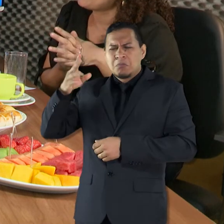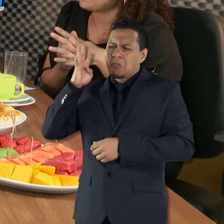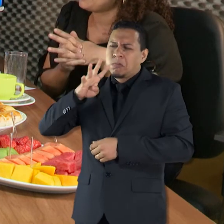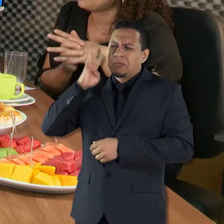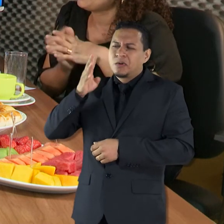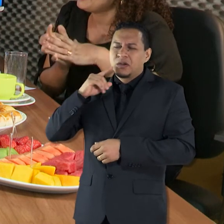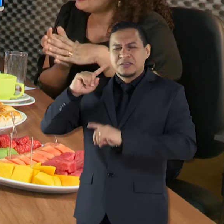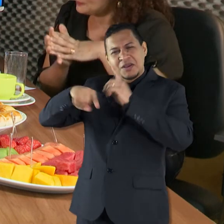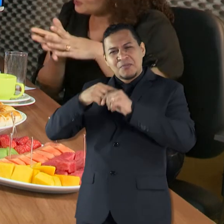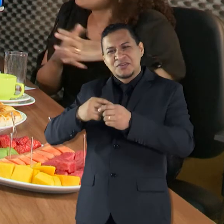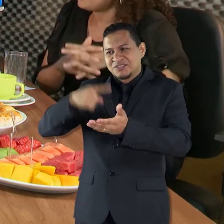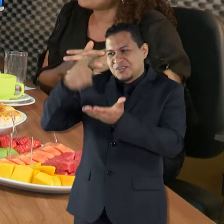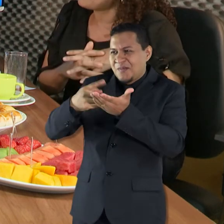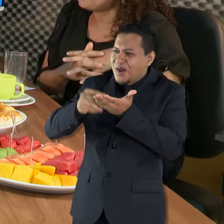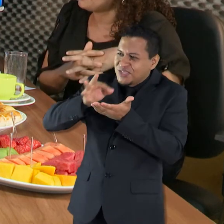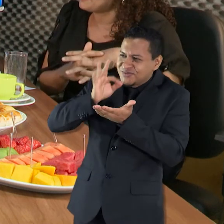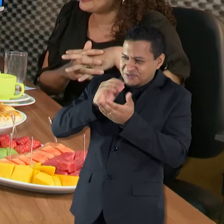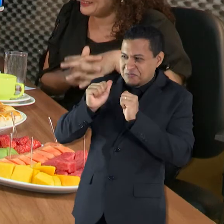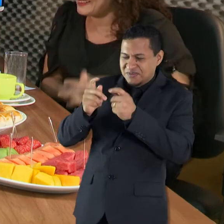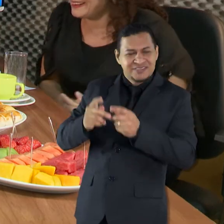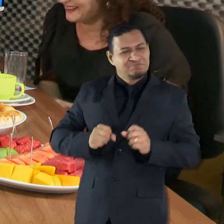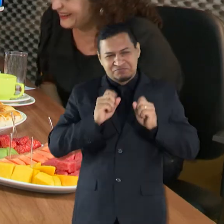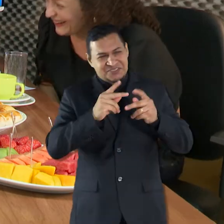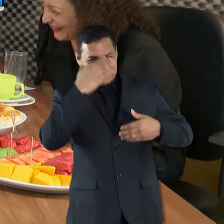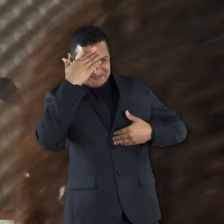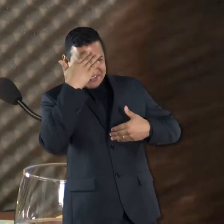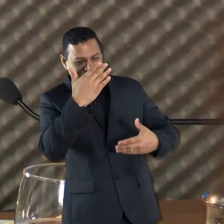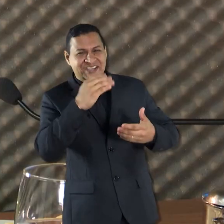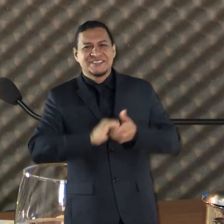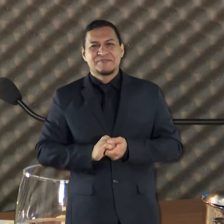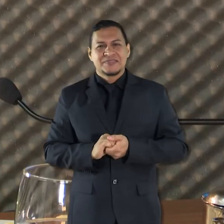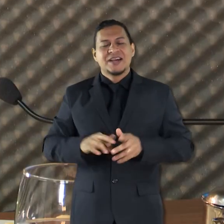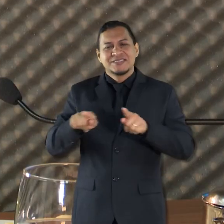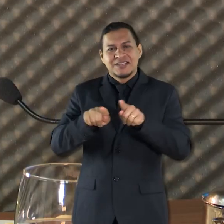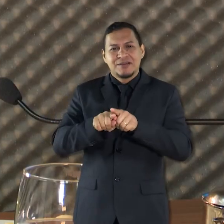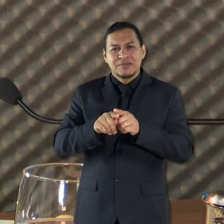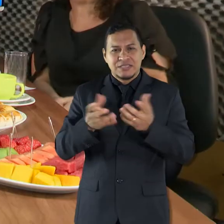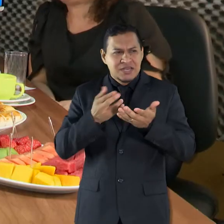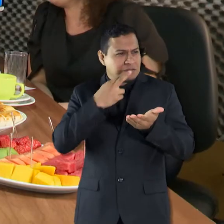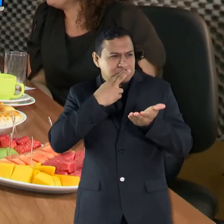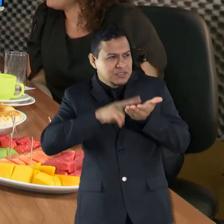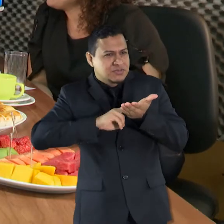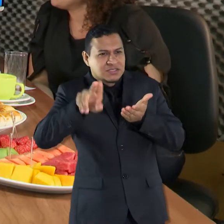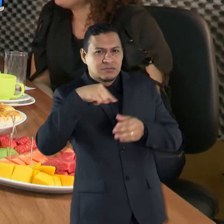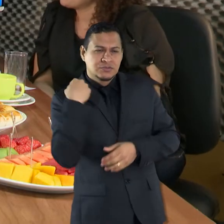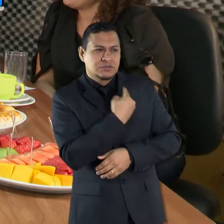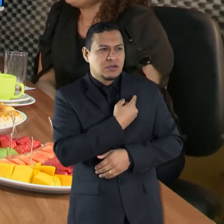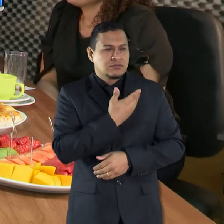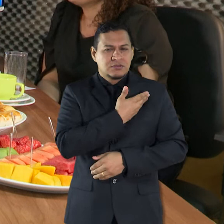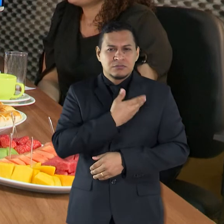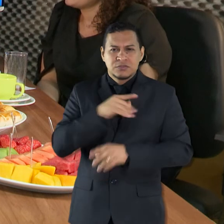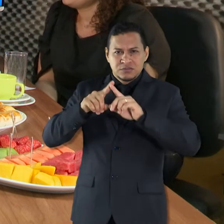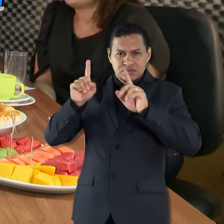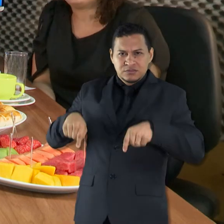aqui para passar pra gente, né? Depois a gente marca outro cafezinho, pode ser? Ótimo, quando quiser. Obrigado, tá? Gostaria de mandar alguma mensagem para os nossos